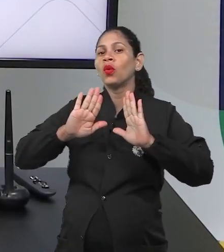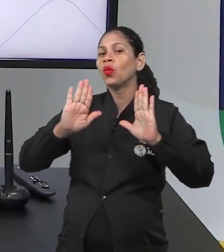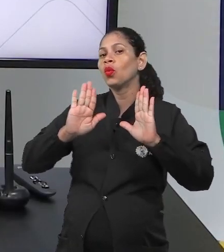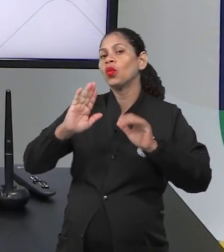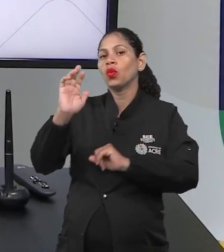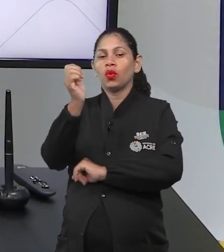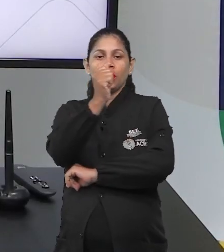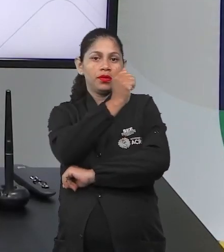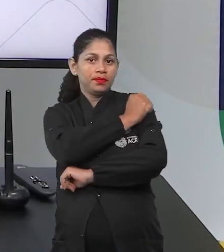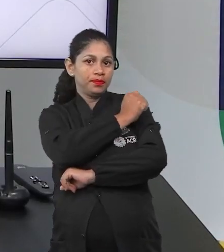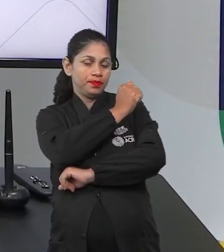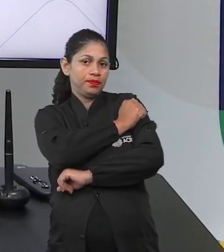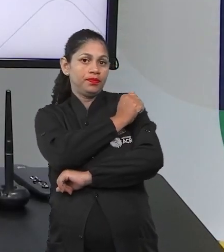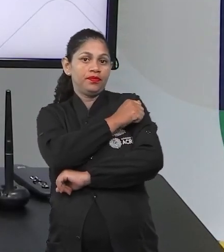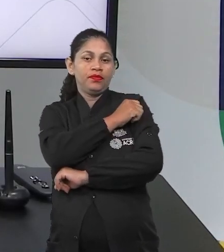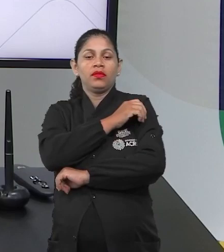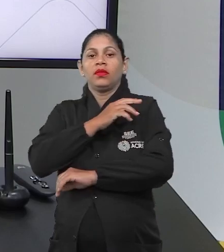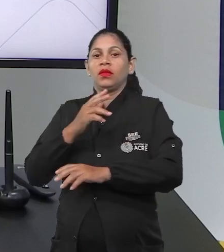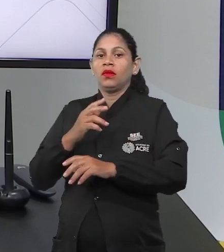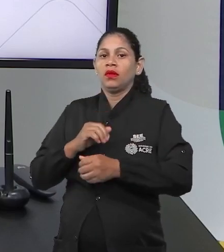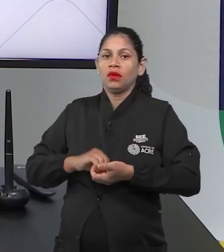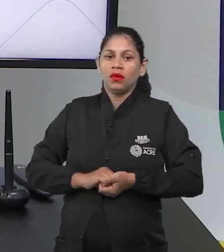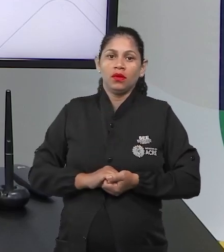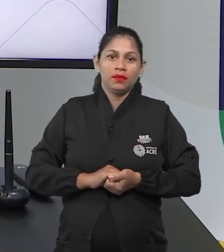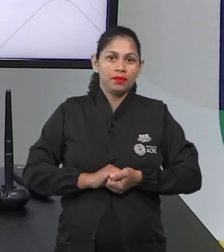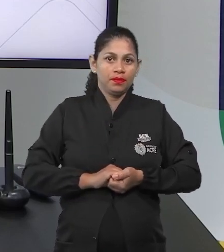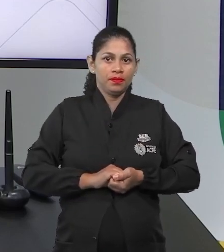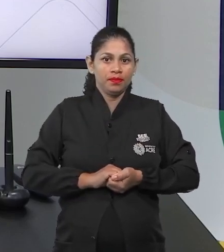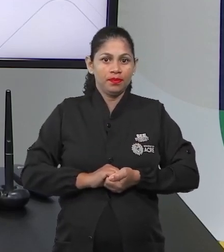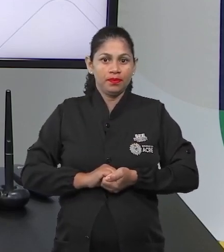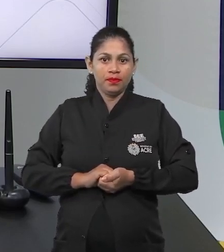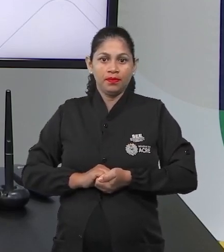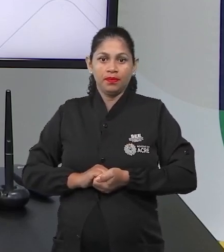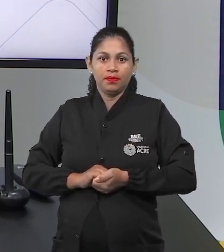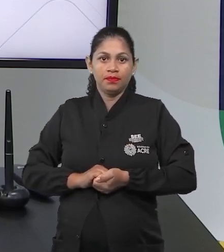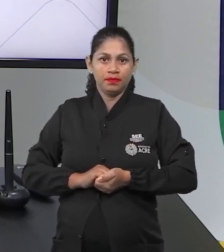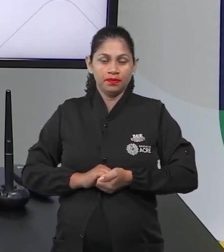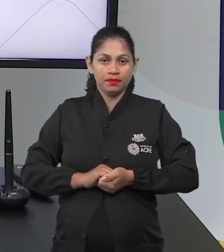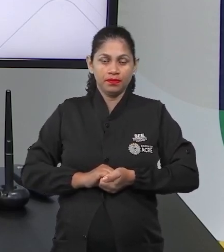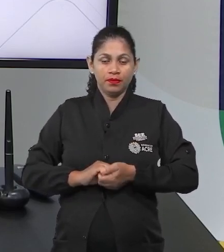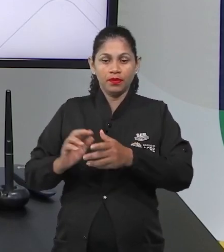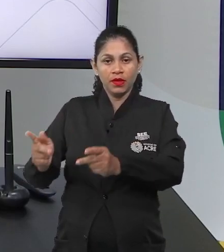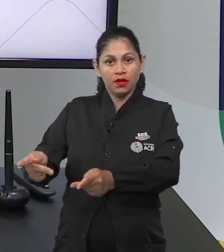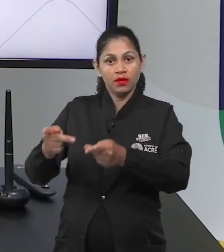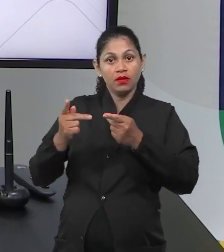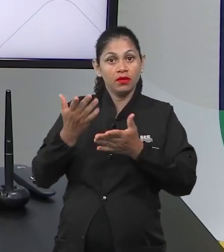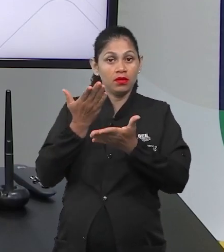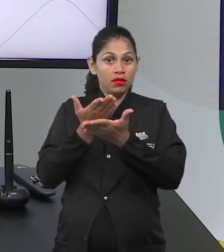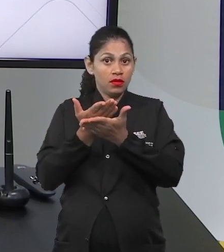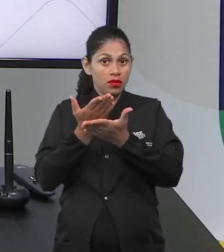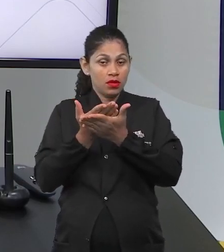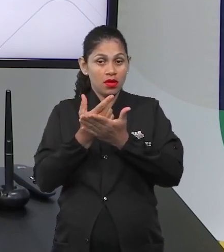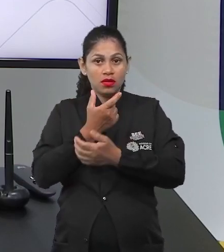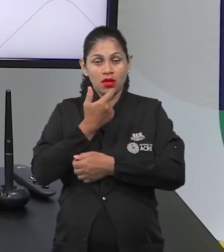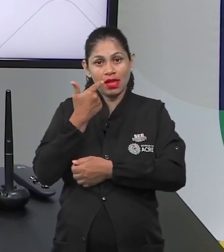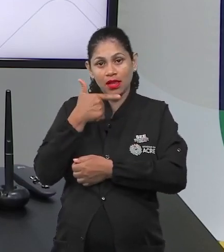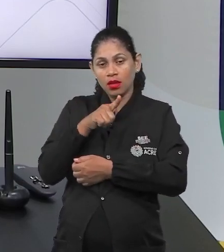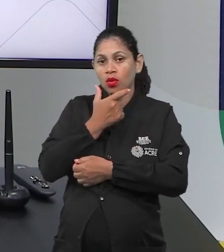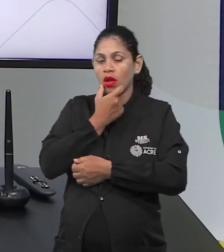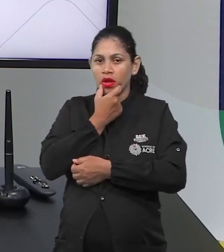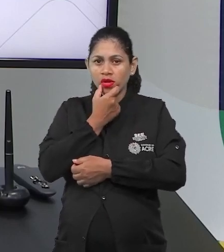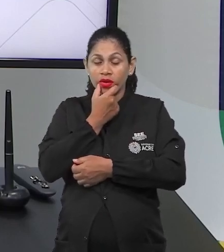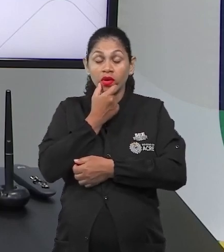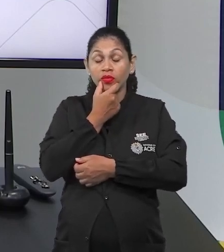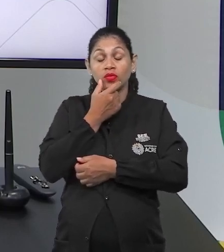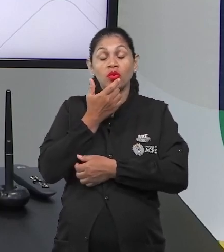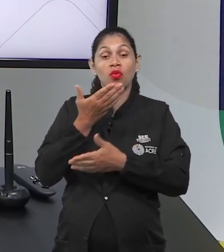Hello students, olá alunos, welcome to our English class, bem-vindos à nossa aula de língua inglesa. Na